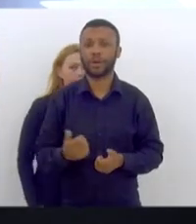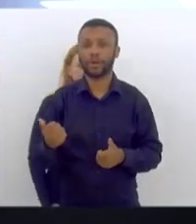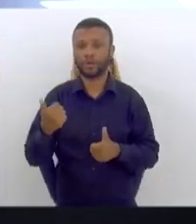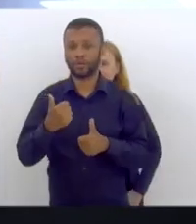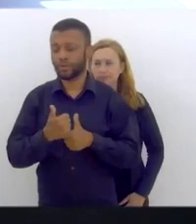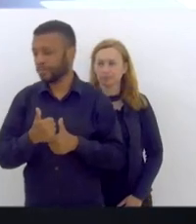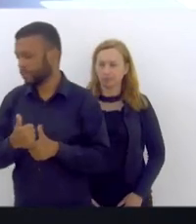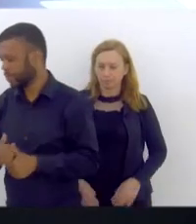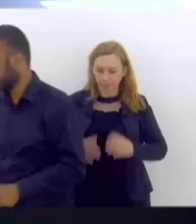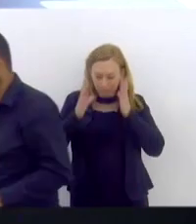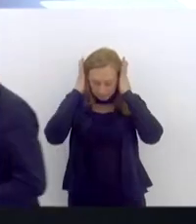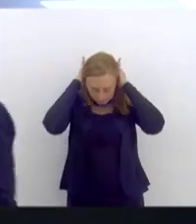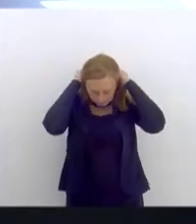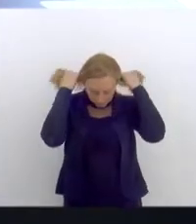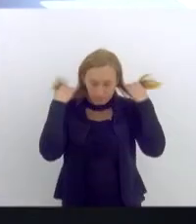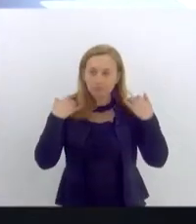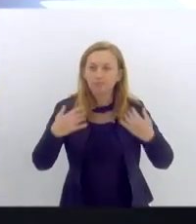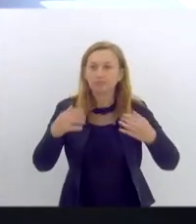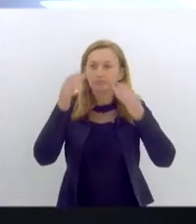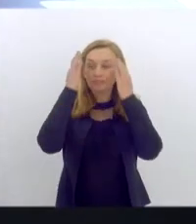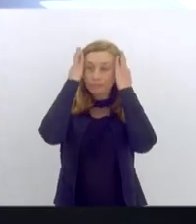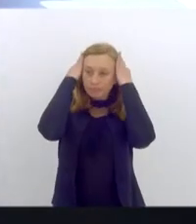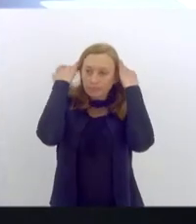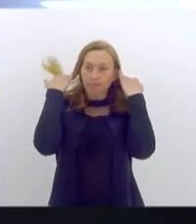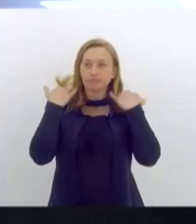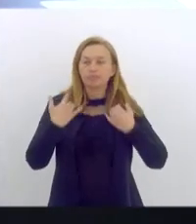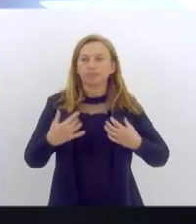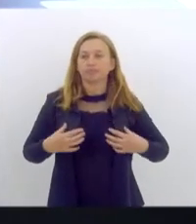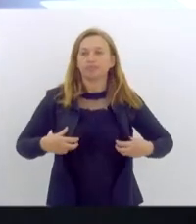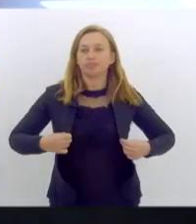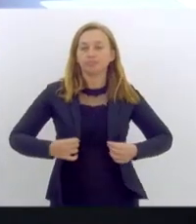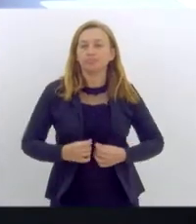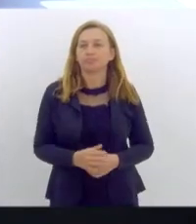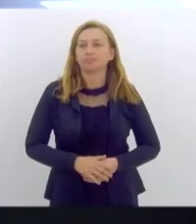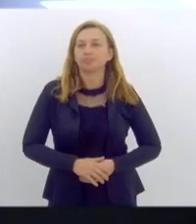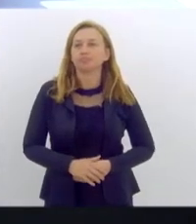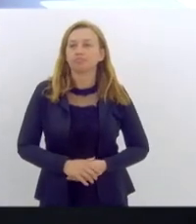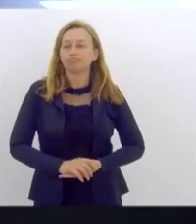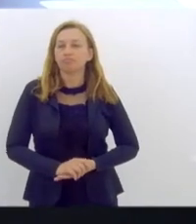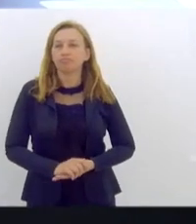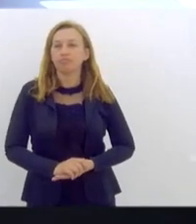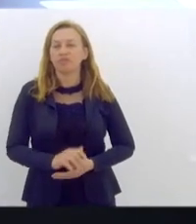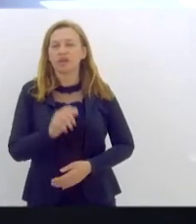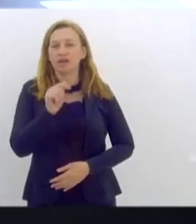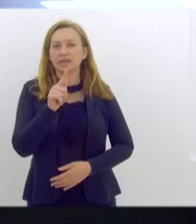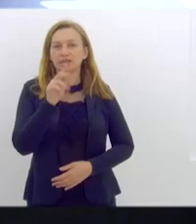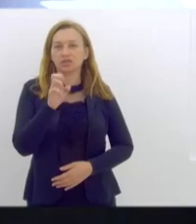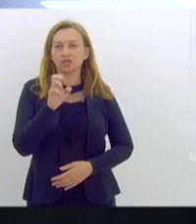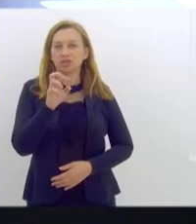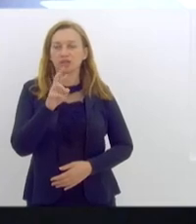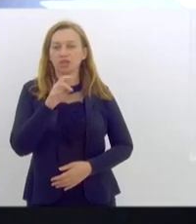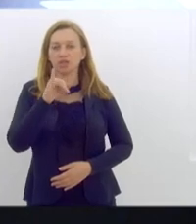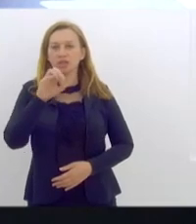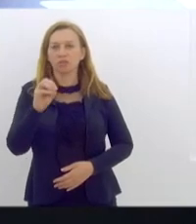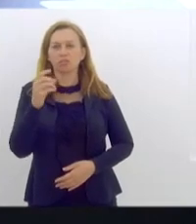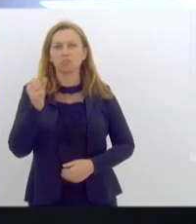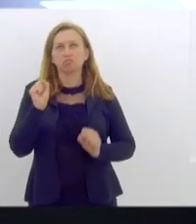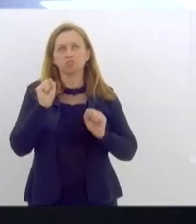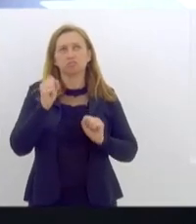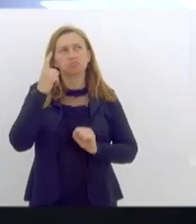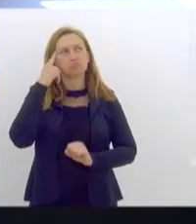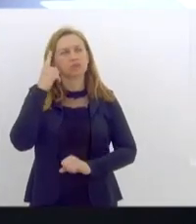fundo você não gastou ele totalmente ele capitaliza Rio aí eu posso pensar assim